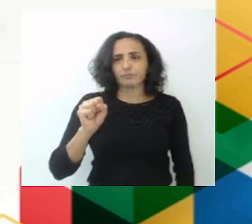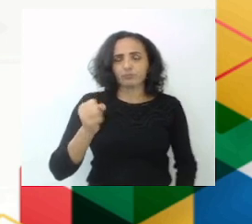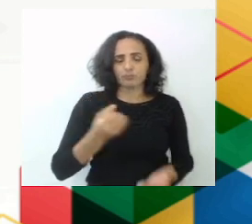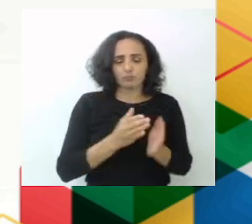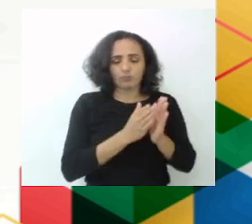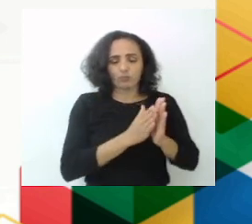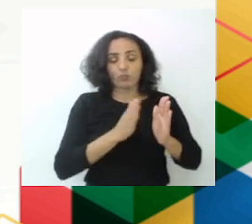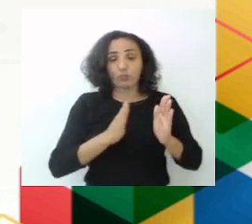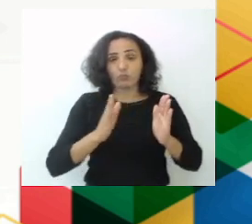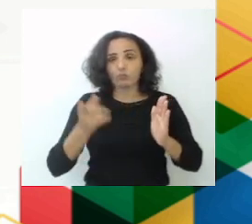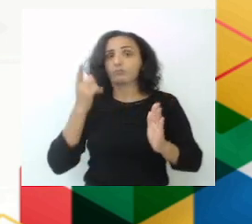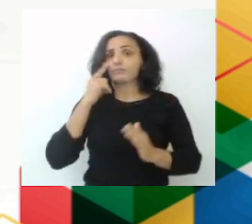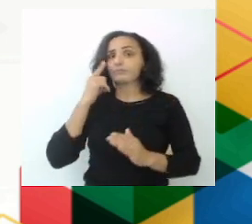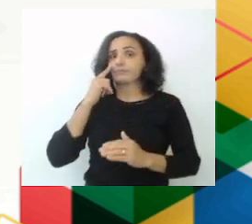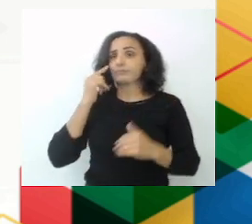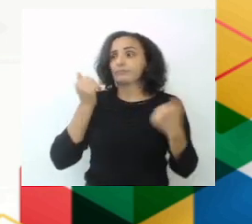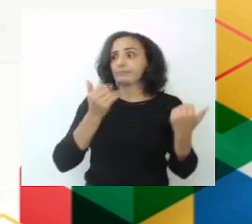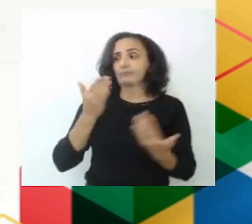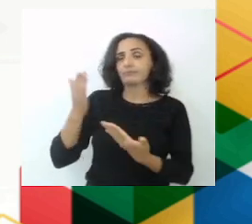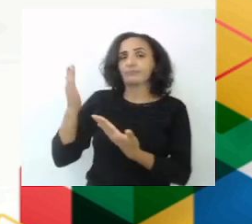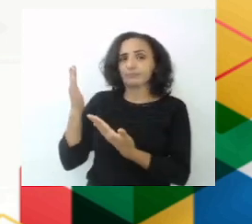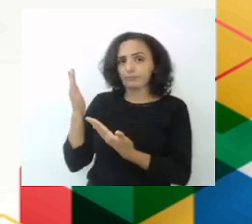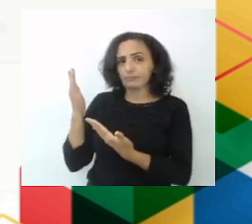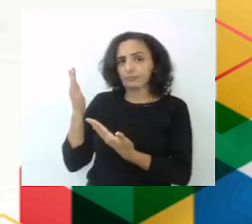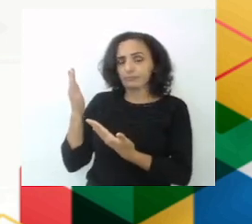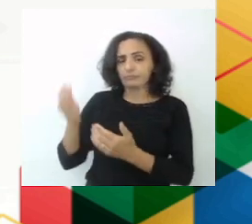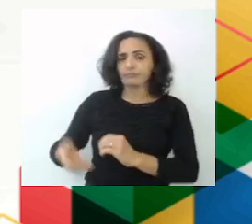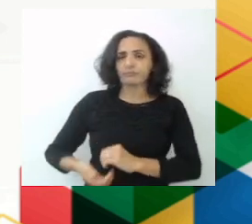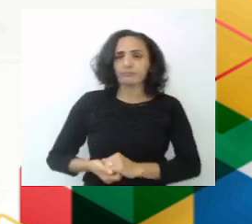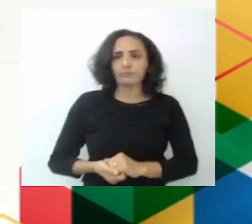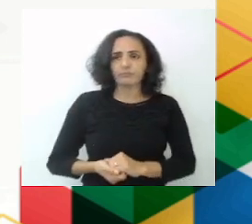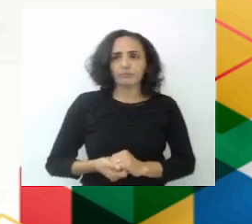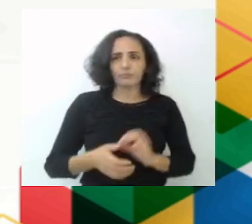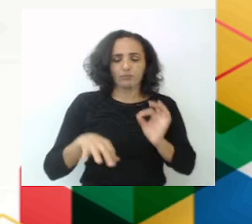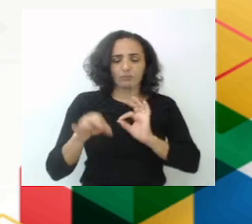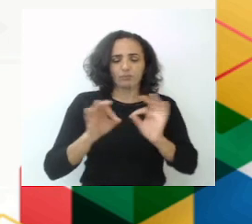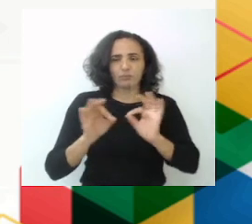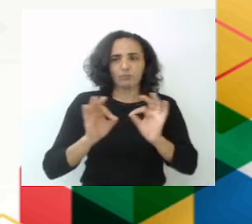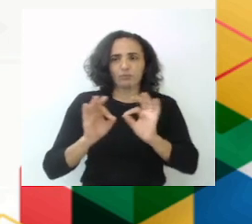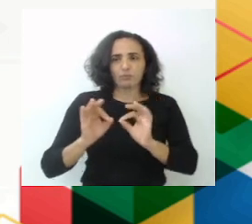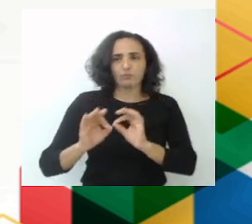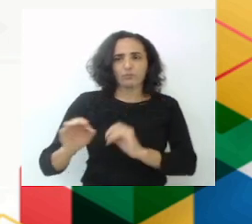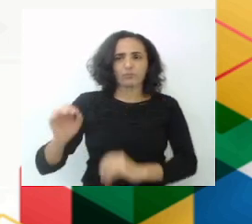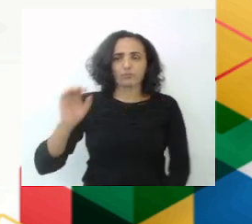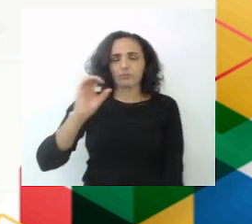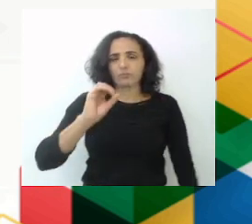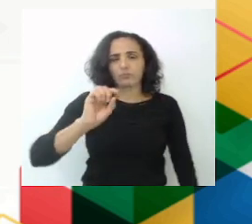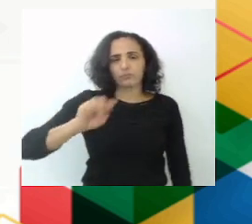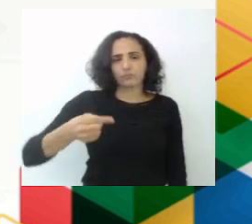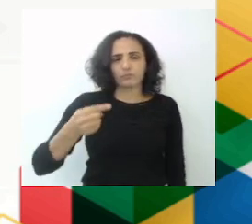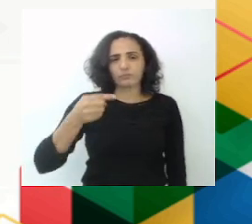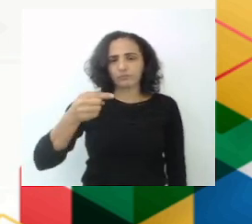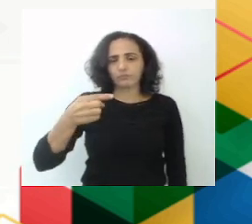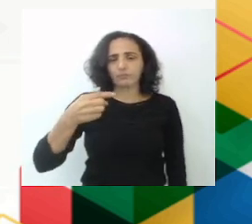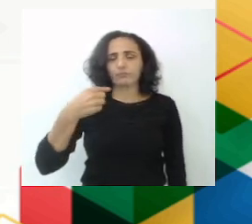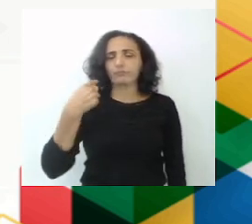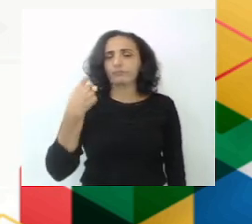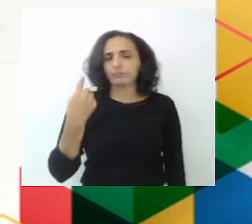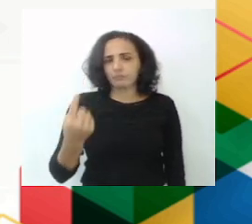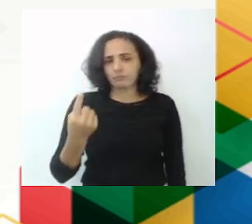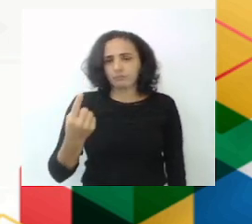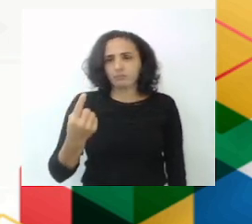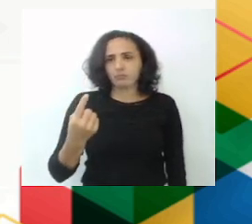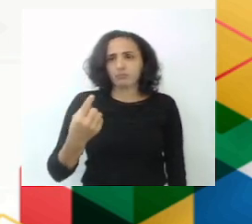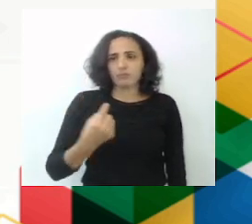O terceiro par ordenado é menos 1, 0. Aqui, ó, 0, menos 1. Aqui,